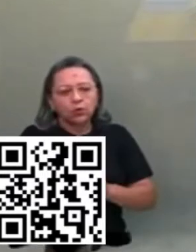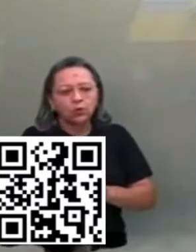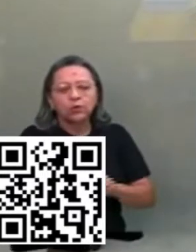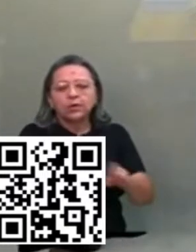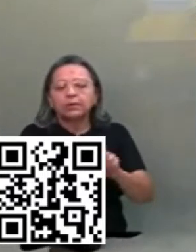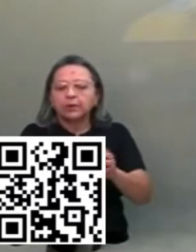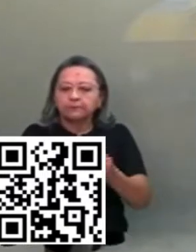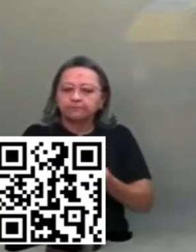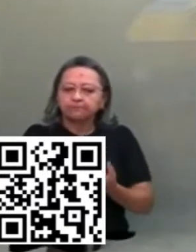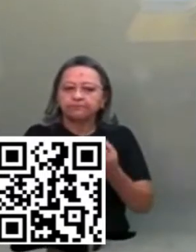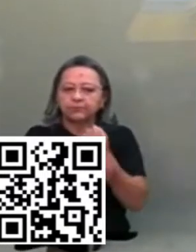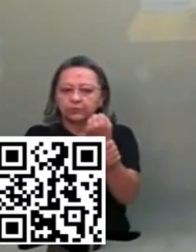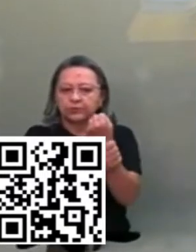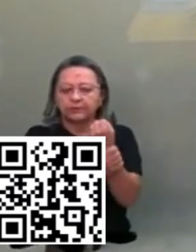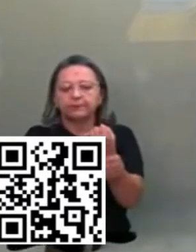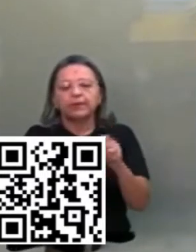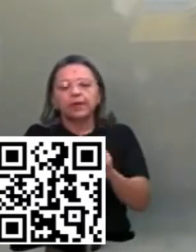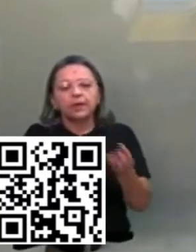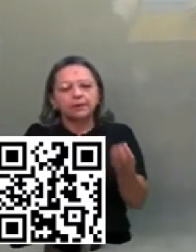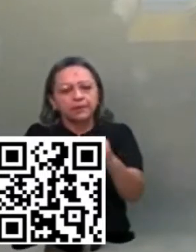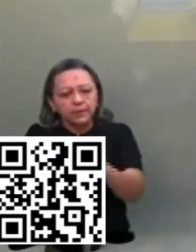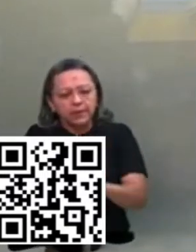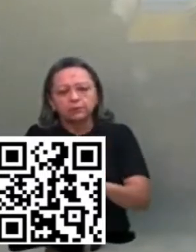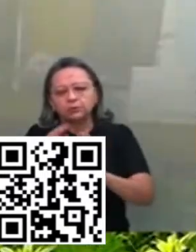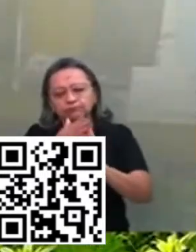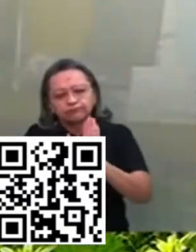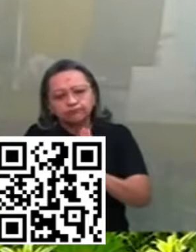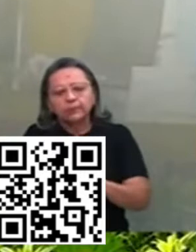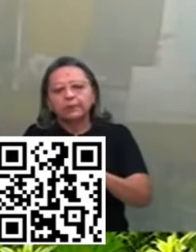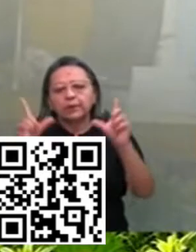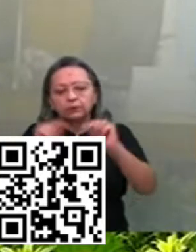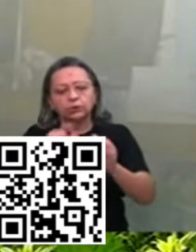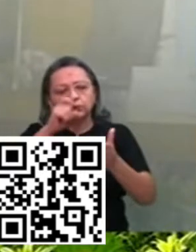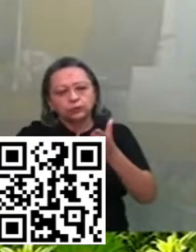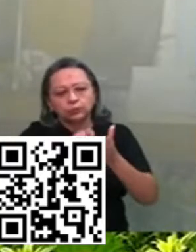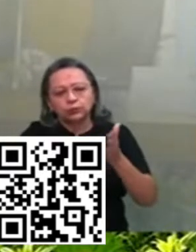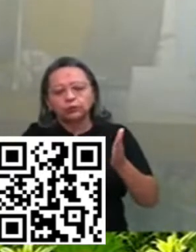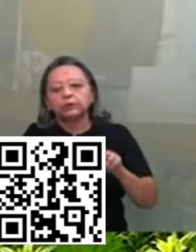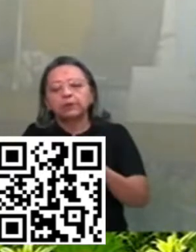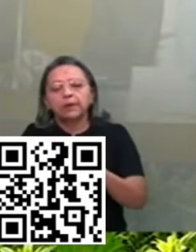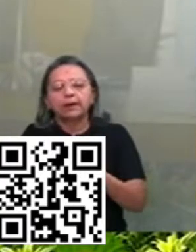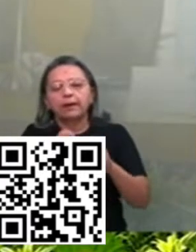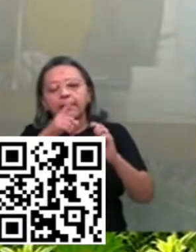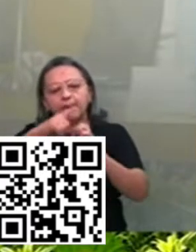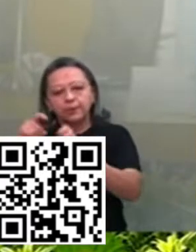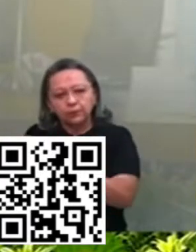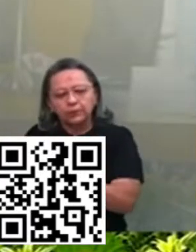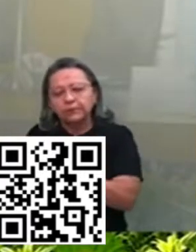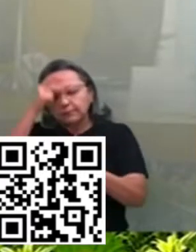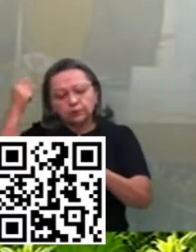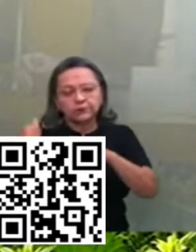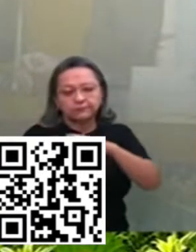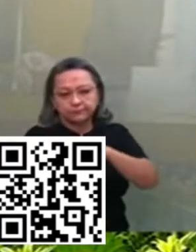e sustentável. Implementamos medidas de redução de tributos fiscais para empreendedores e